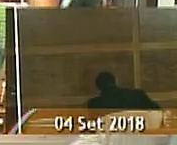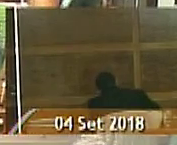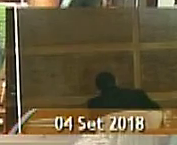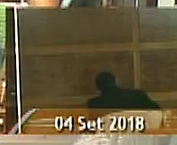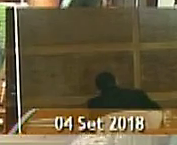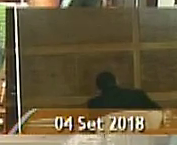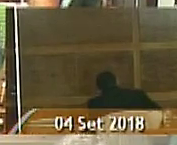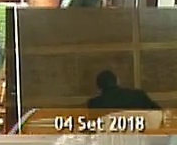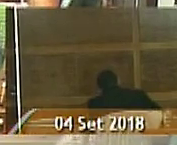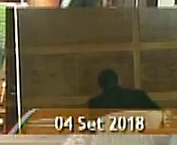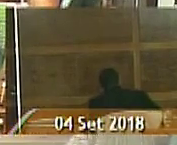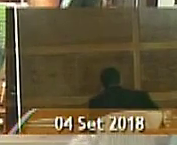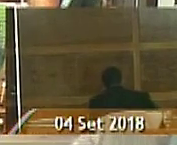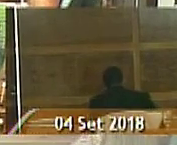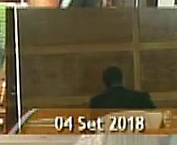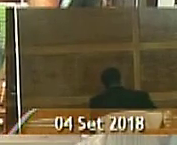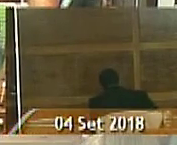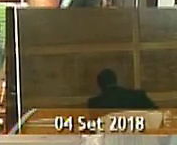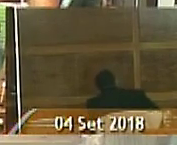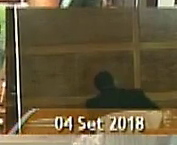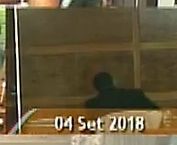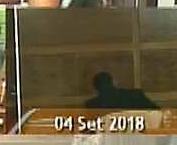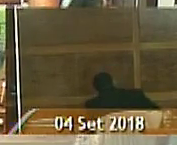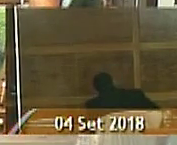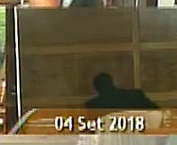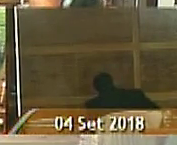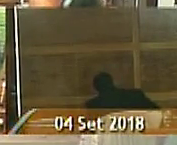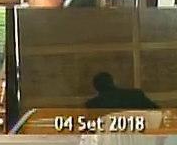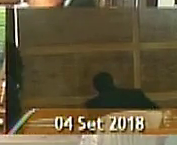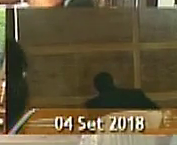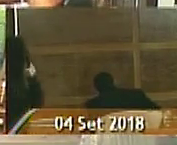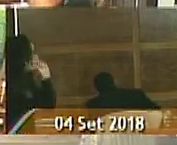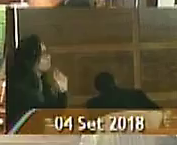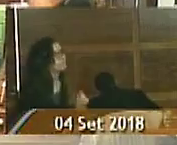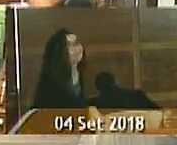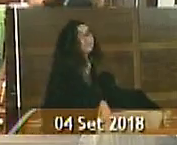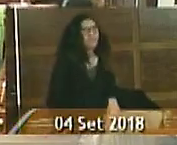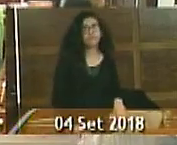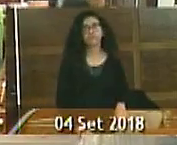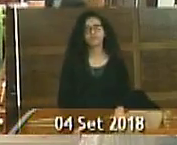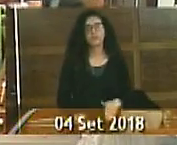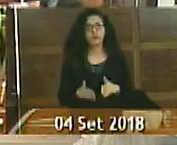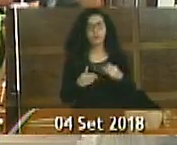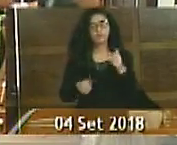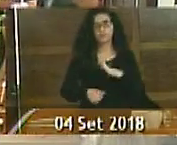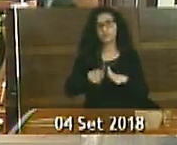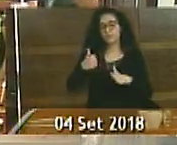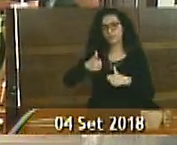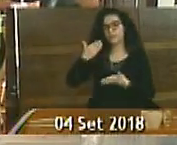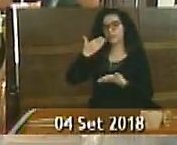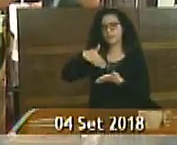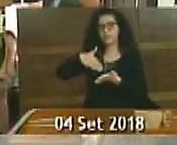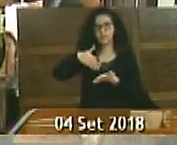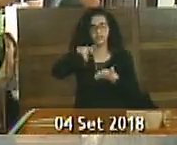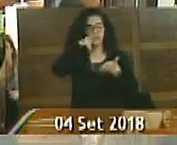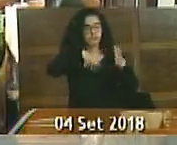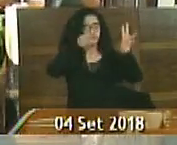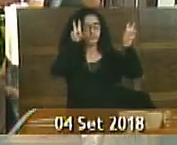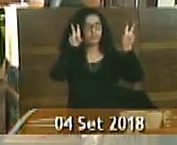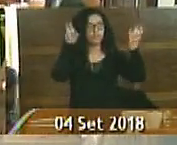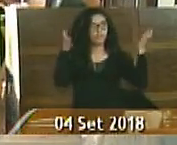Solicito ao primeiro secretário que proceda à leitura das matérias constantes no expediente a saber. Pauta da 10ª sessão ordinária